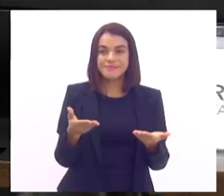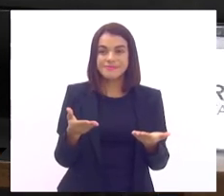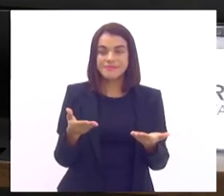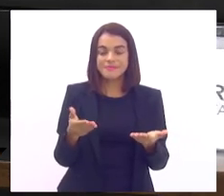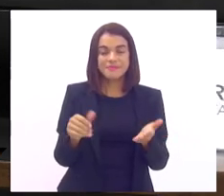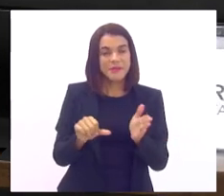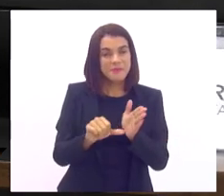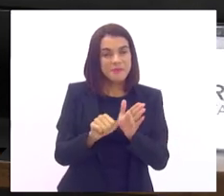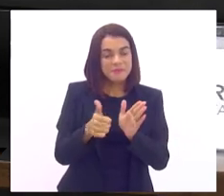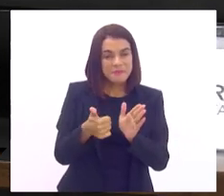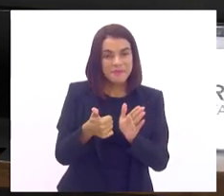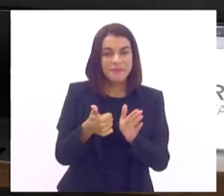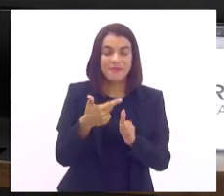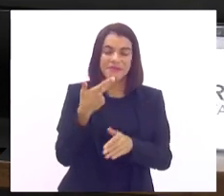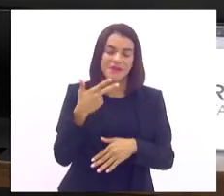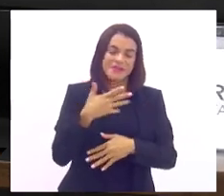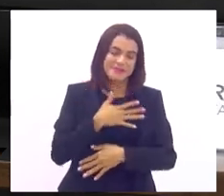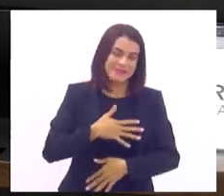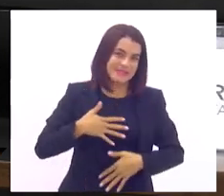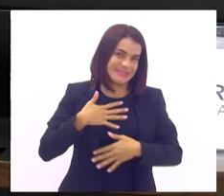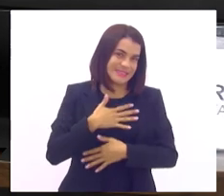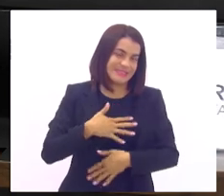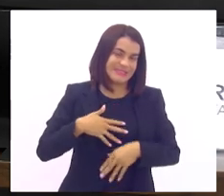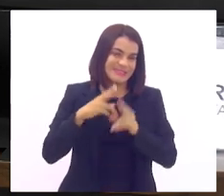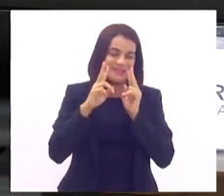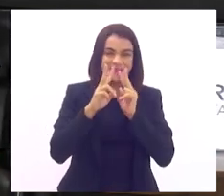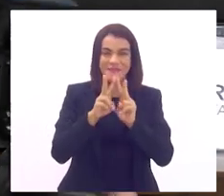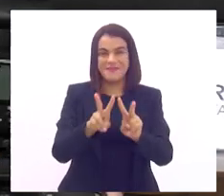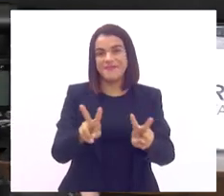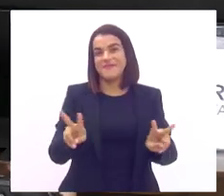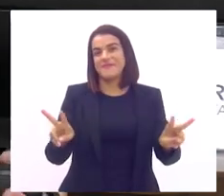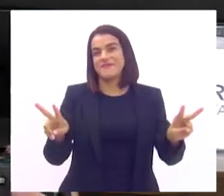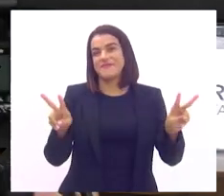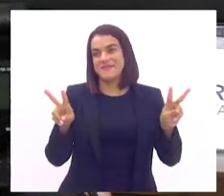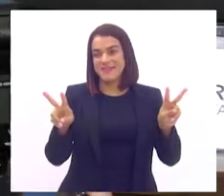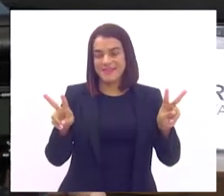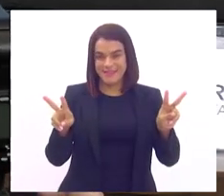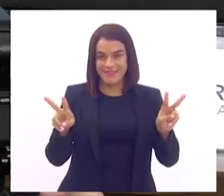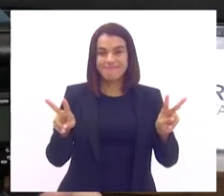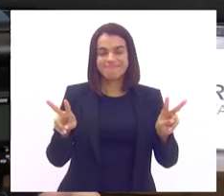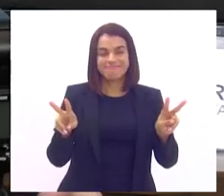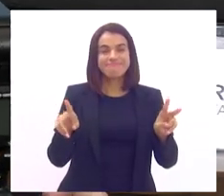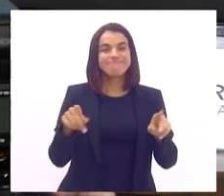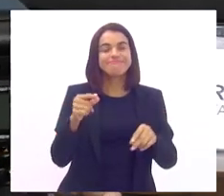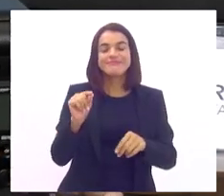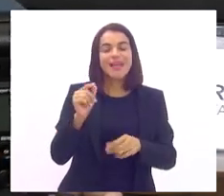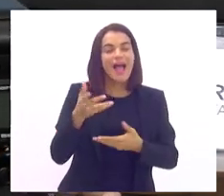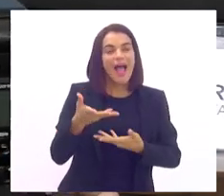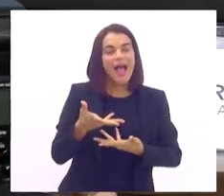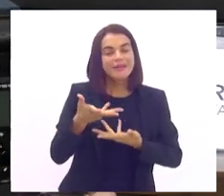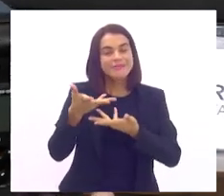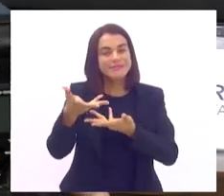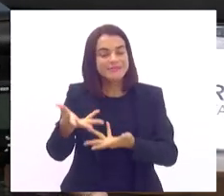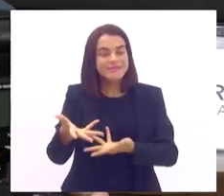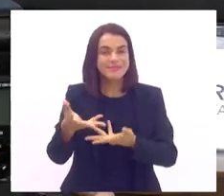Primeiro dizer da satisfação de ver essa casa recebendo a nossa categoria, a nossa classe.